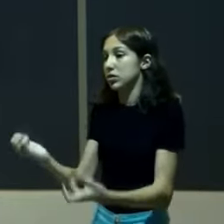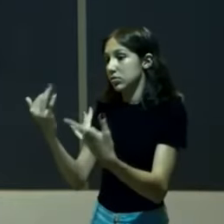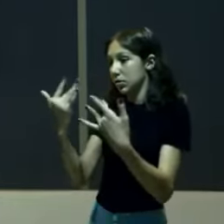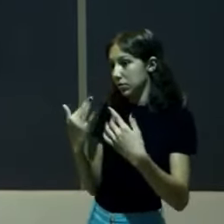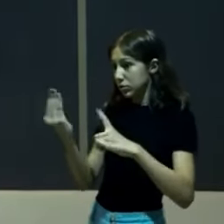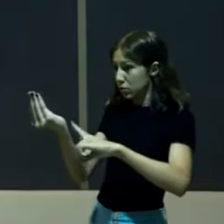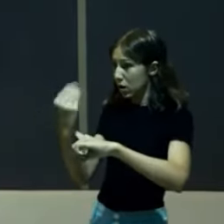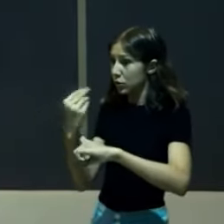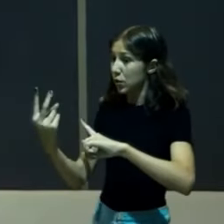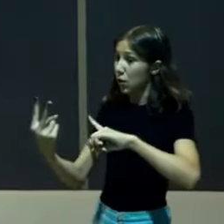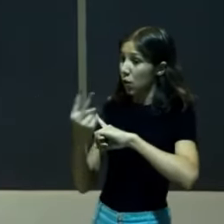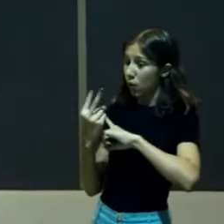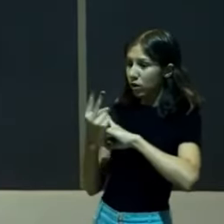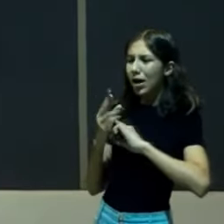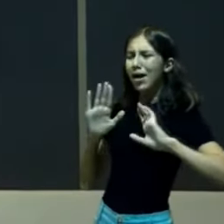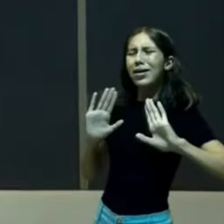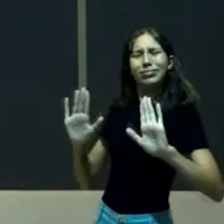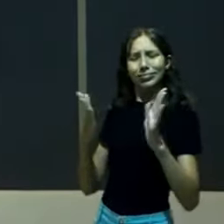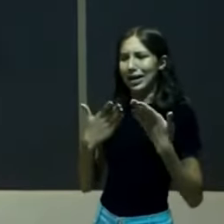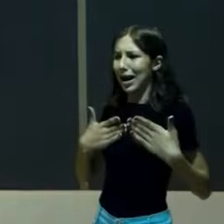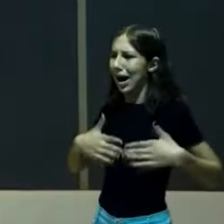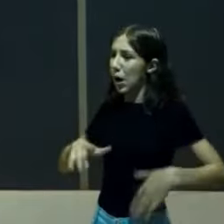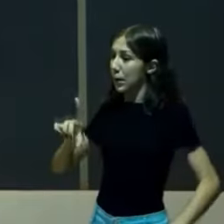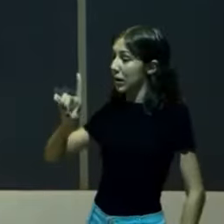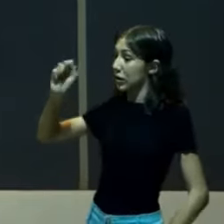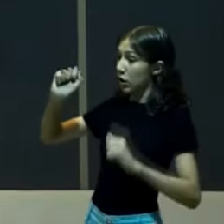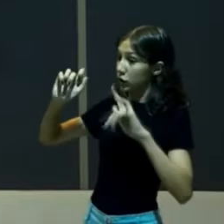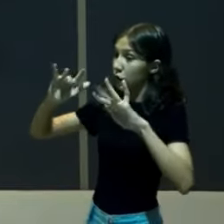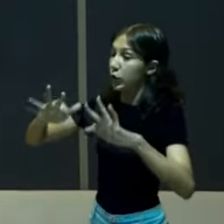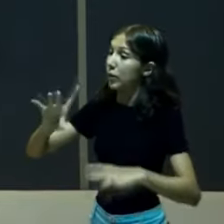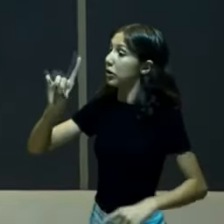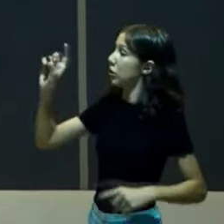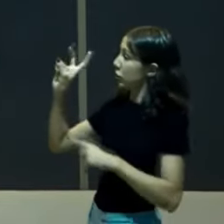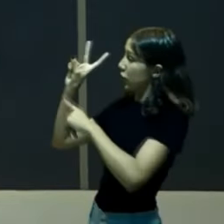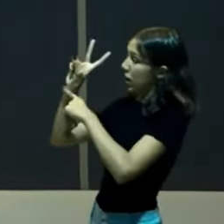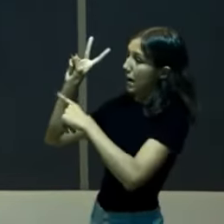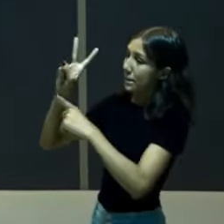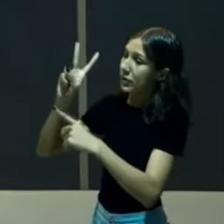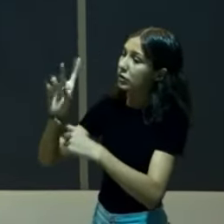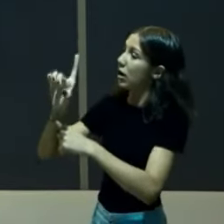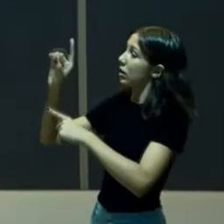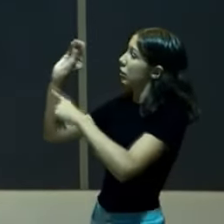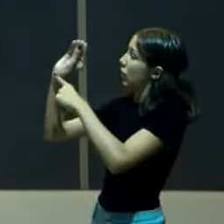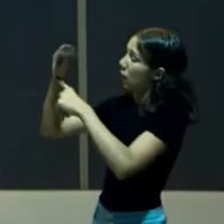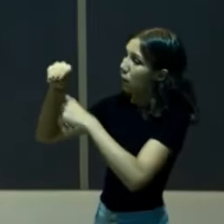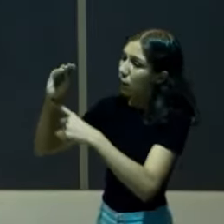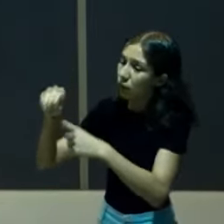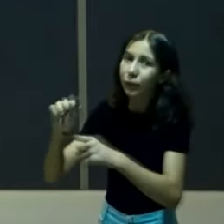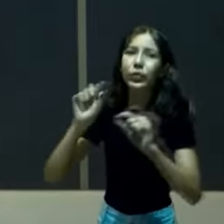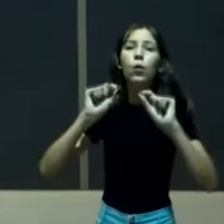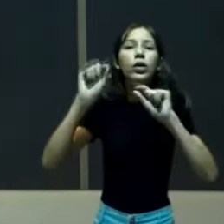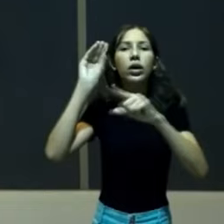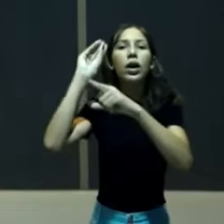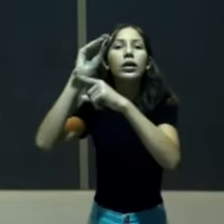Vocês cuidaram de mim, Deus vai cuidar de vocês. E sabe o que é suprir? O